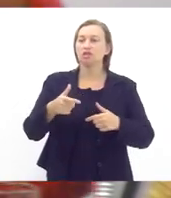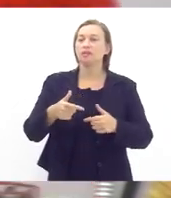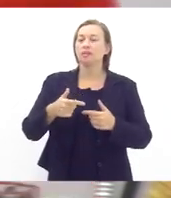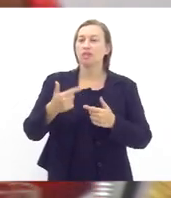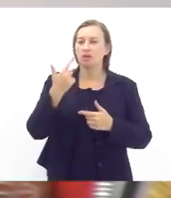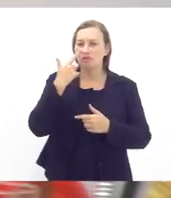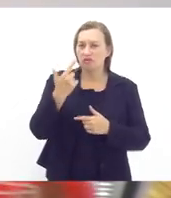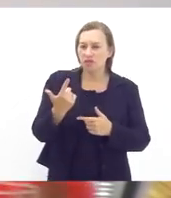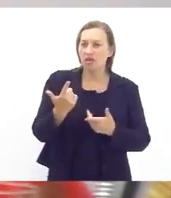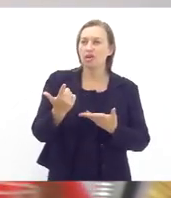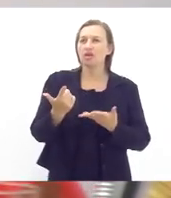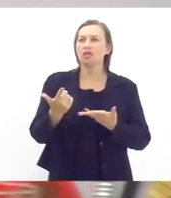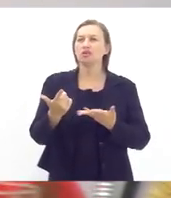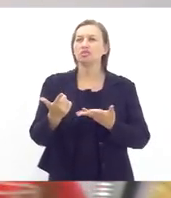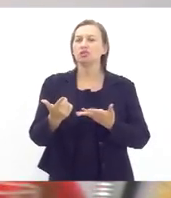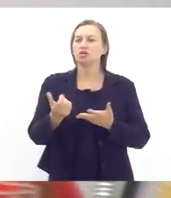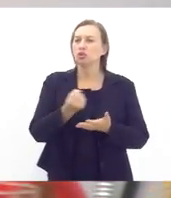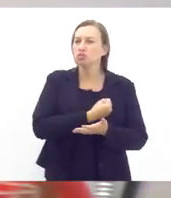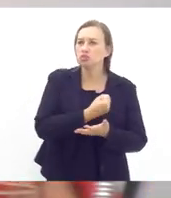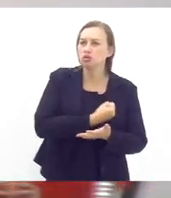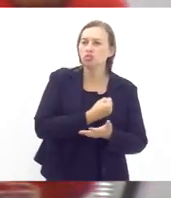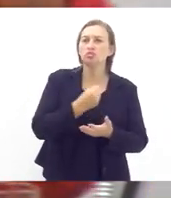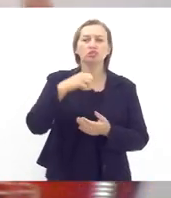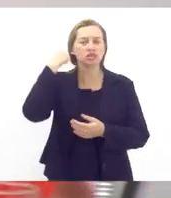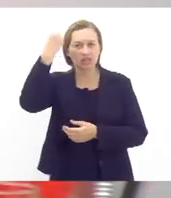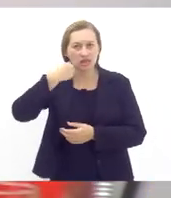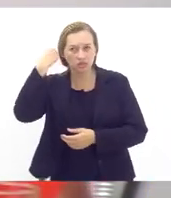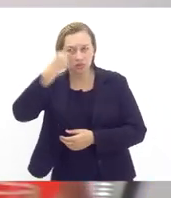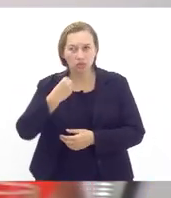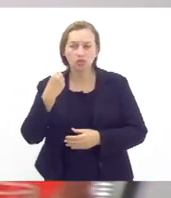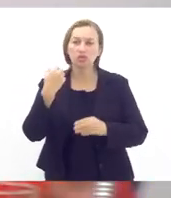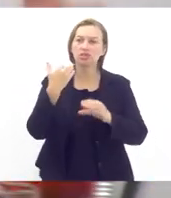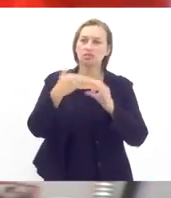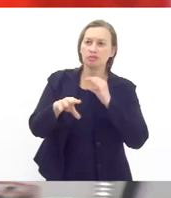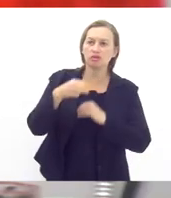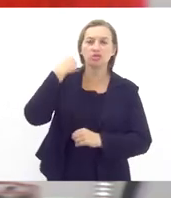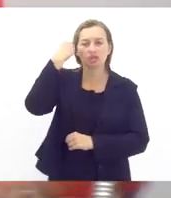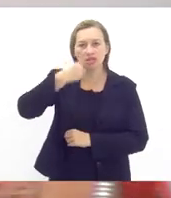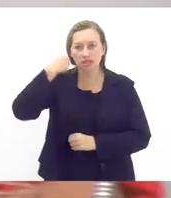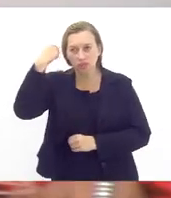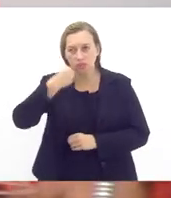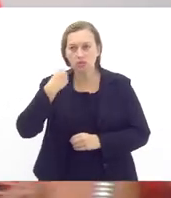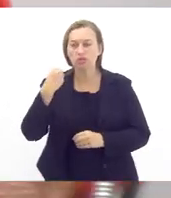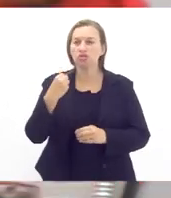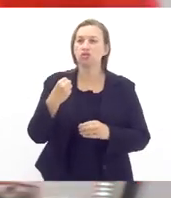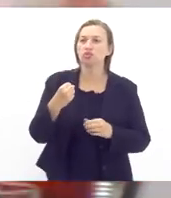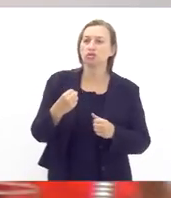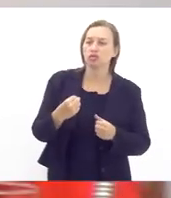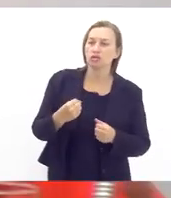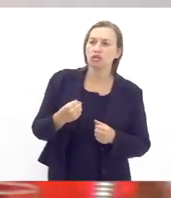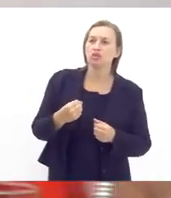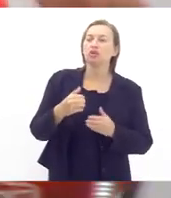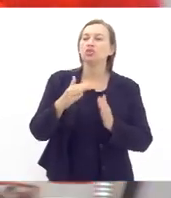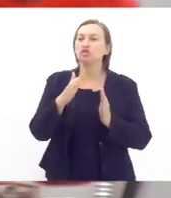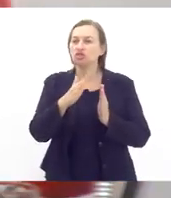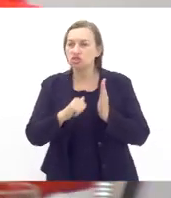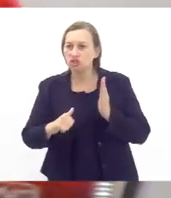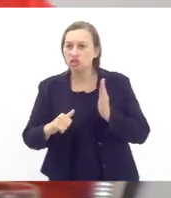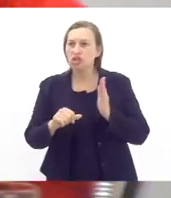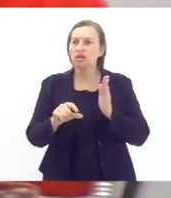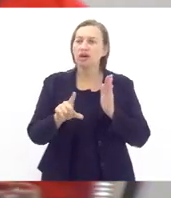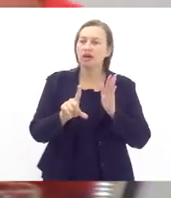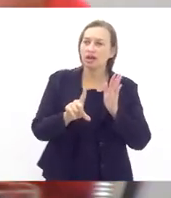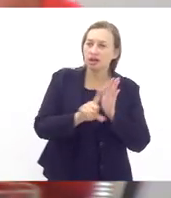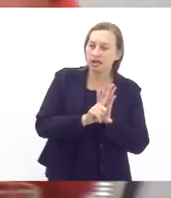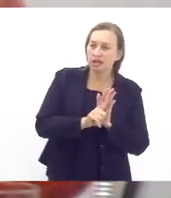crachá pega número do senadores pega e-mail do senadores E aí o que que a gente vai derruba o veto sabe